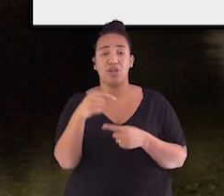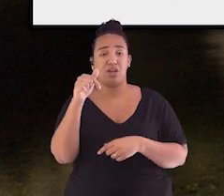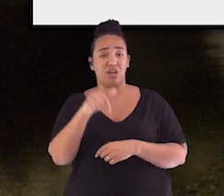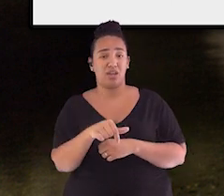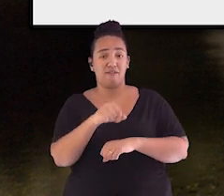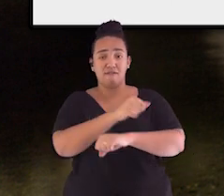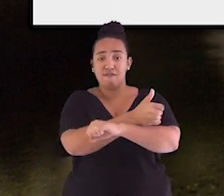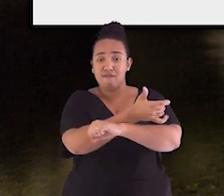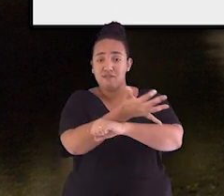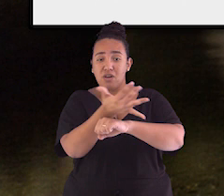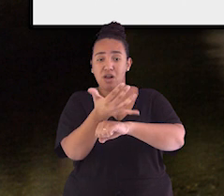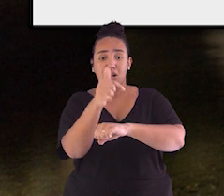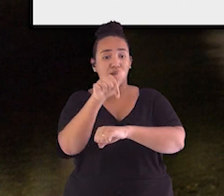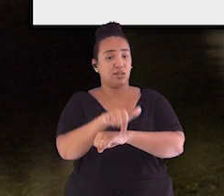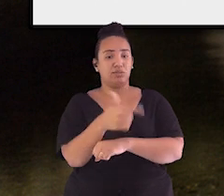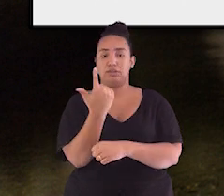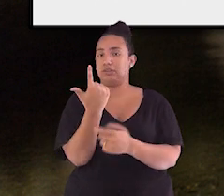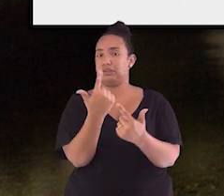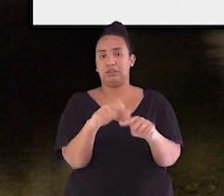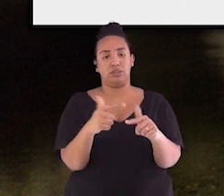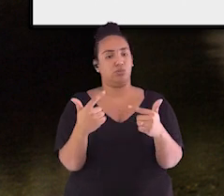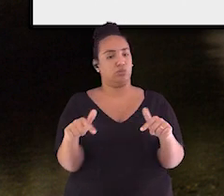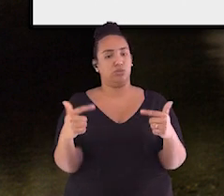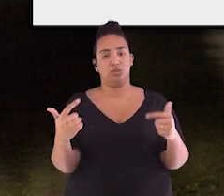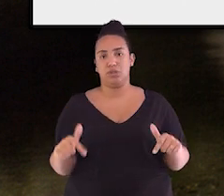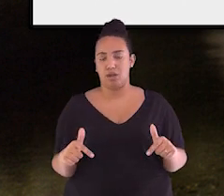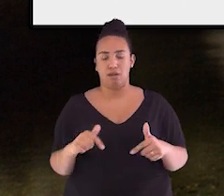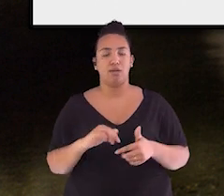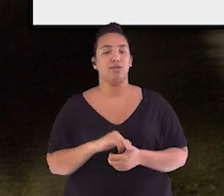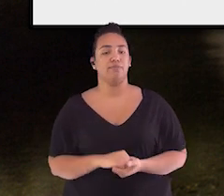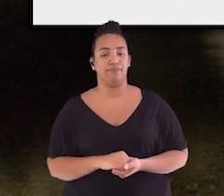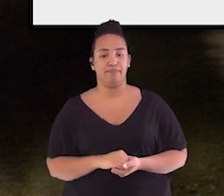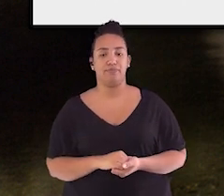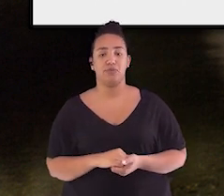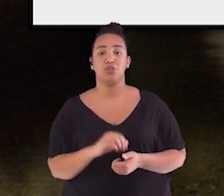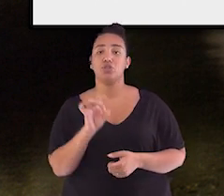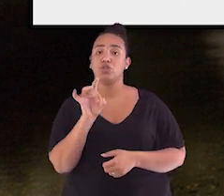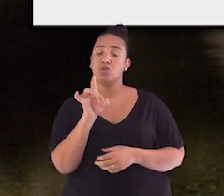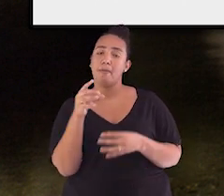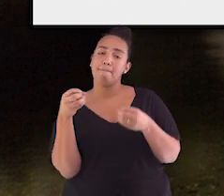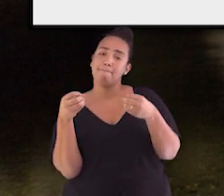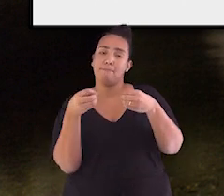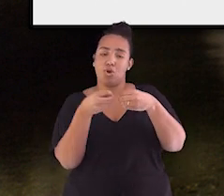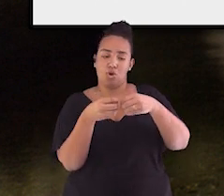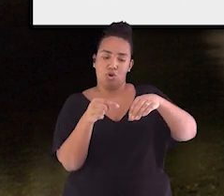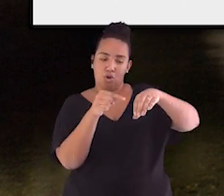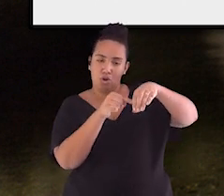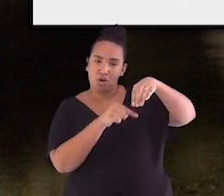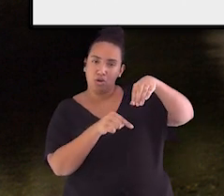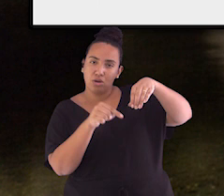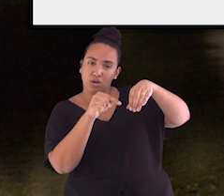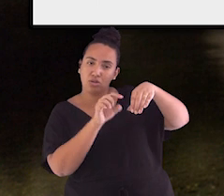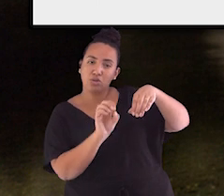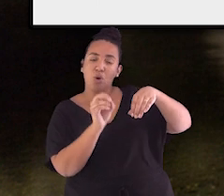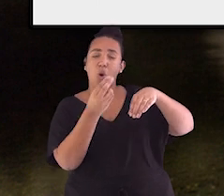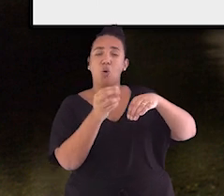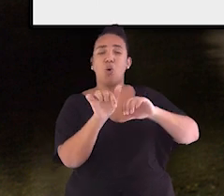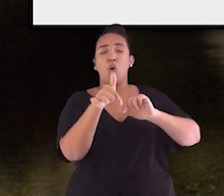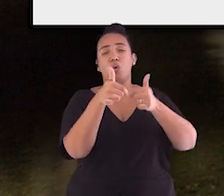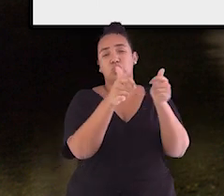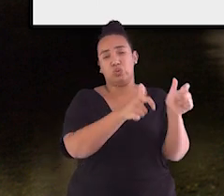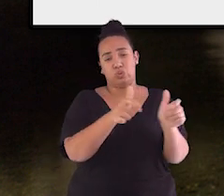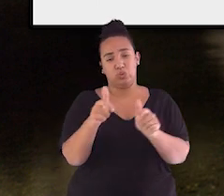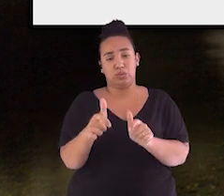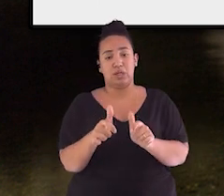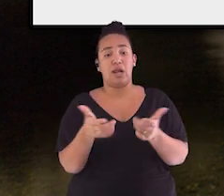ser considerada inexistente, exceto perto das entradas ou em outras aberturas. Já a fauna,